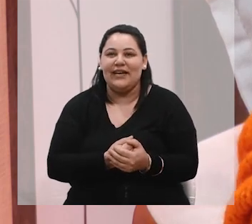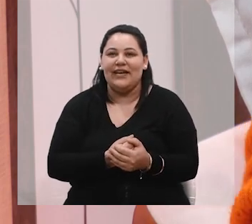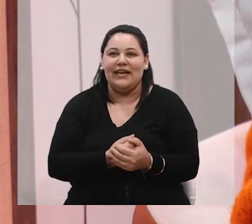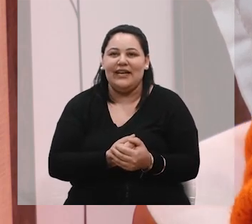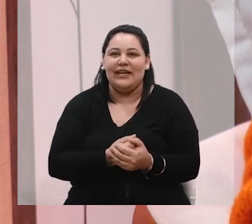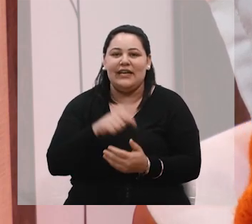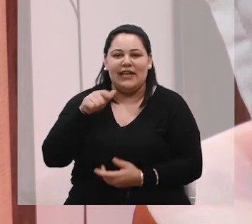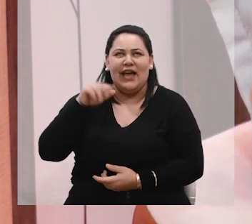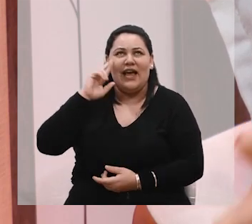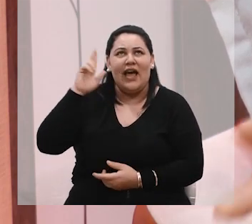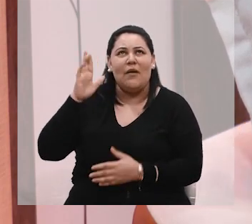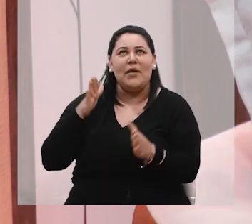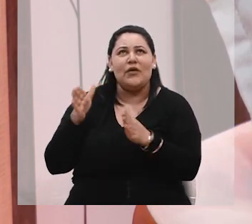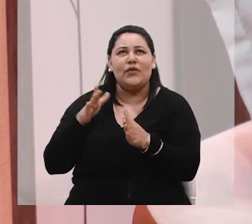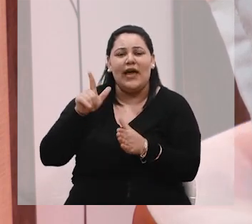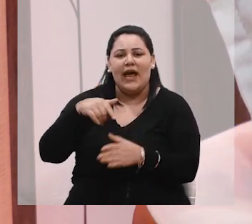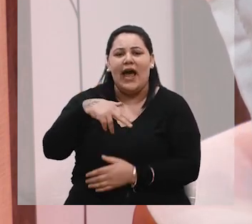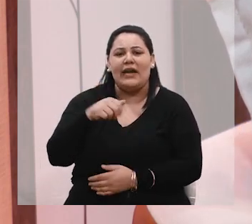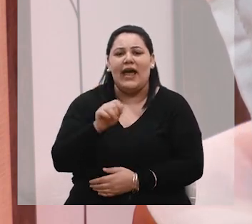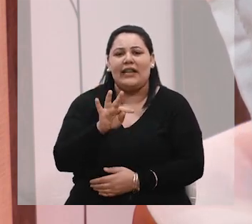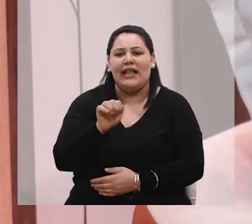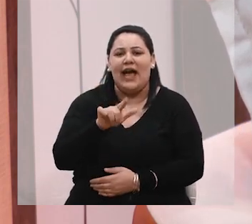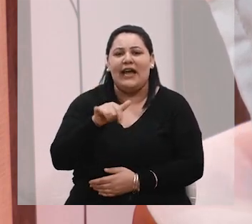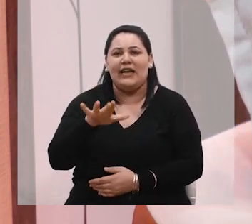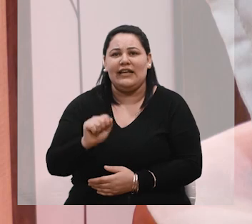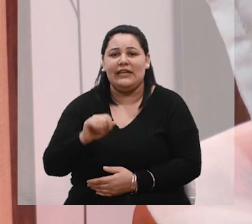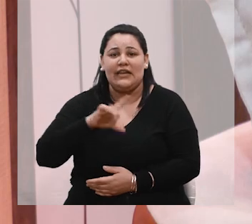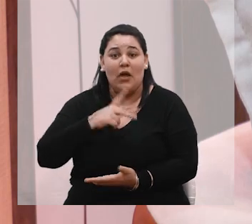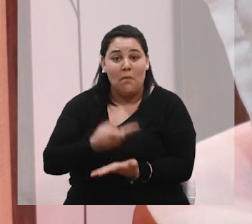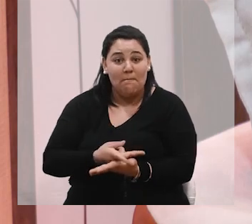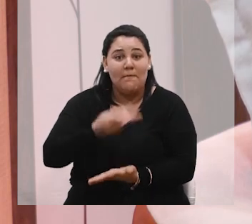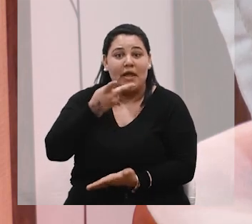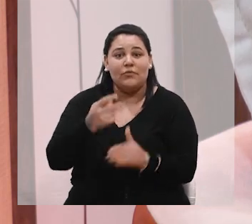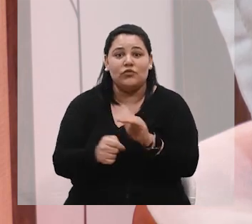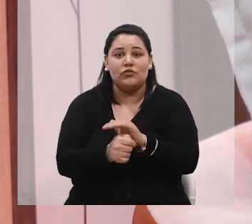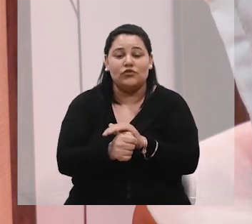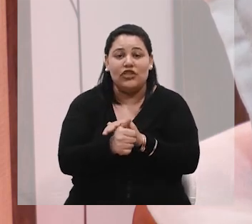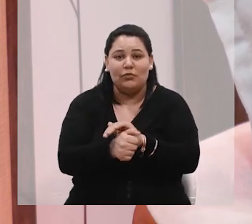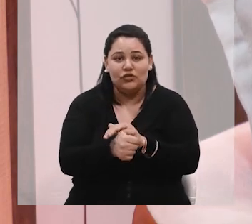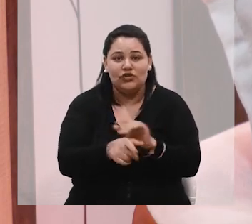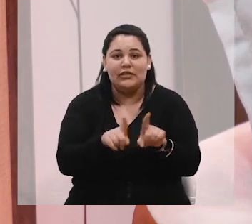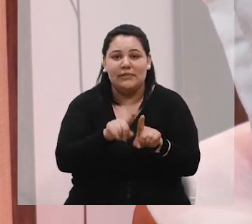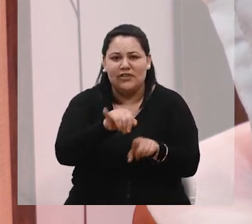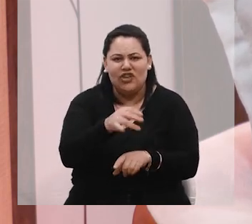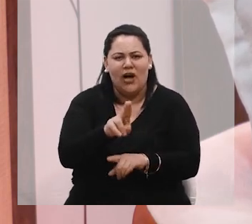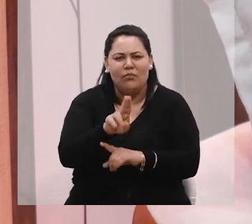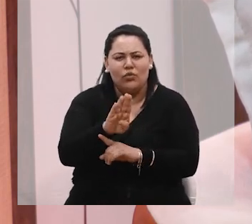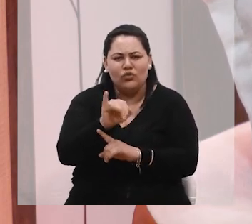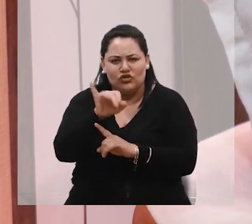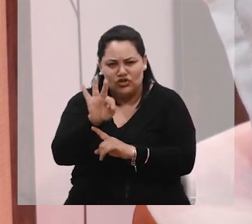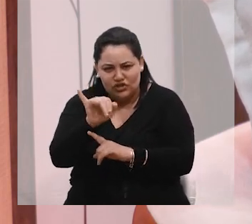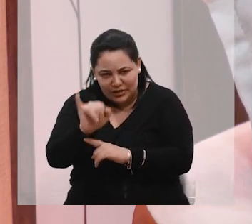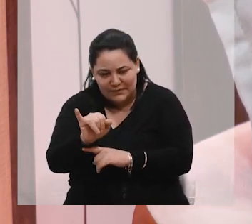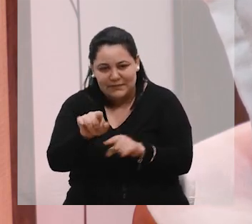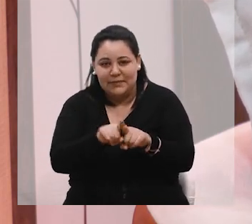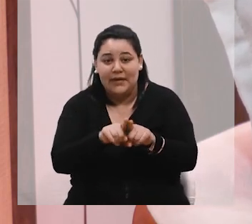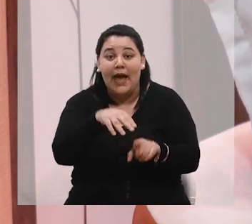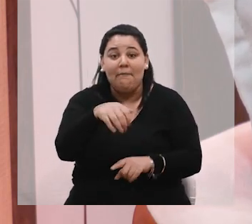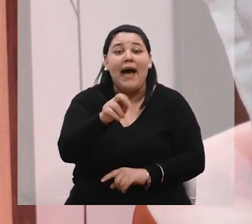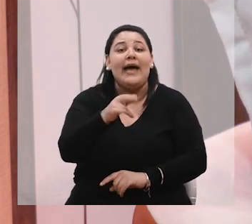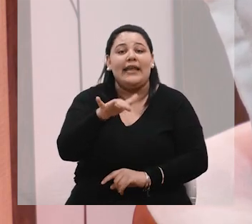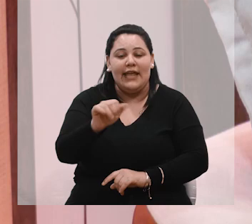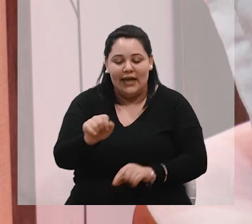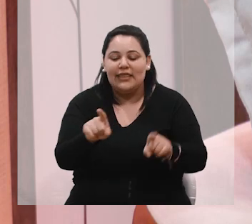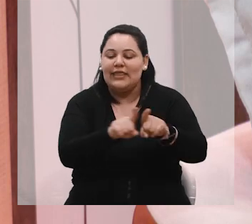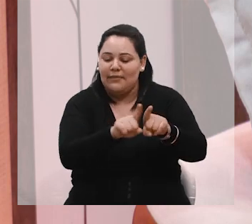que a patrona era a Natália Polesso. Prêmio Jabuti. Prêmio Jabuti, a Maria Valéria também, Prêmio Jabuti.